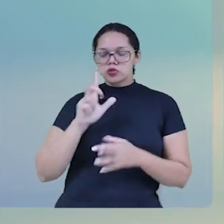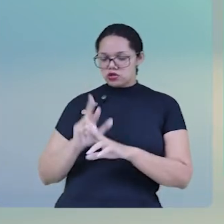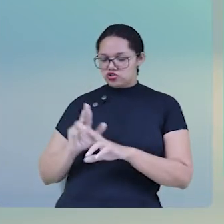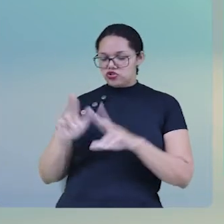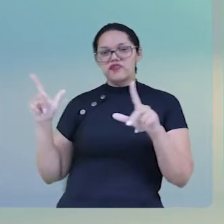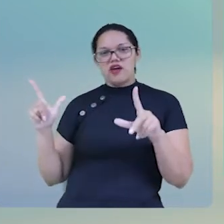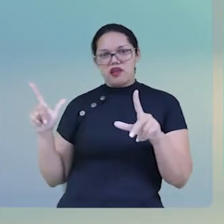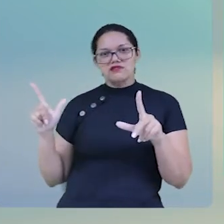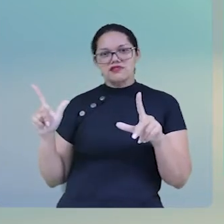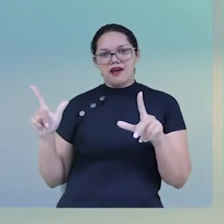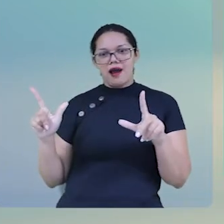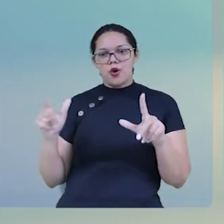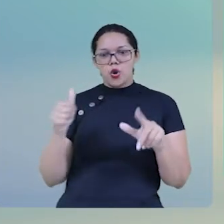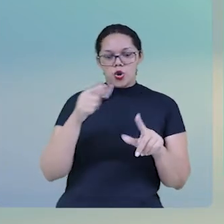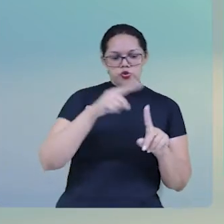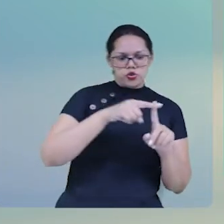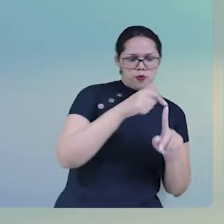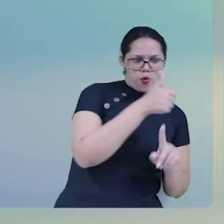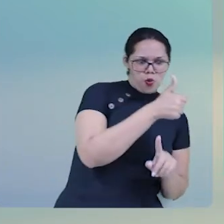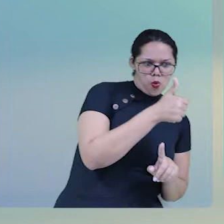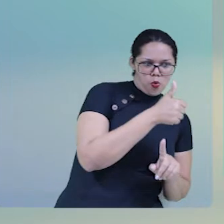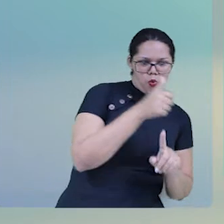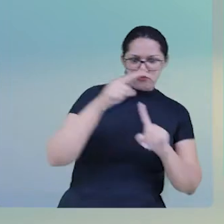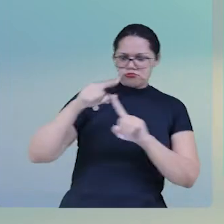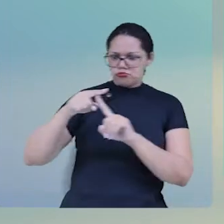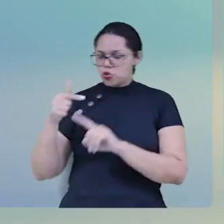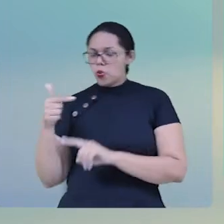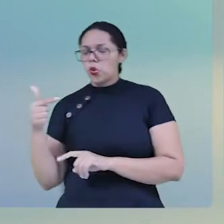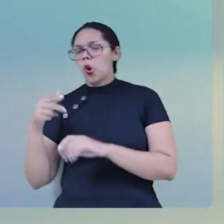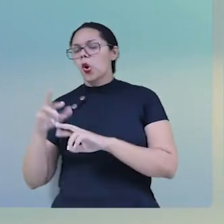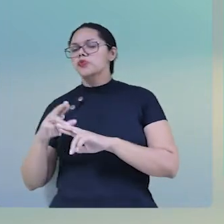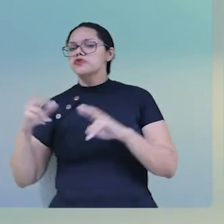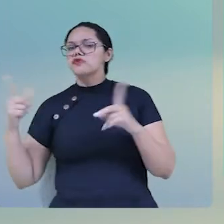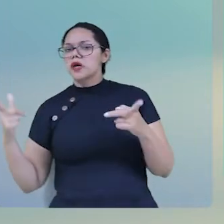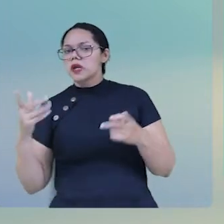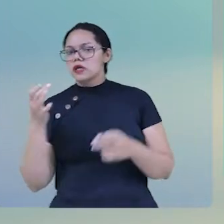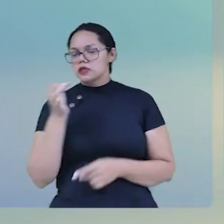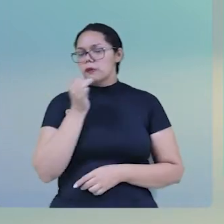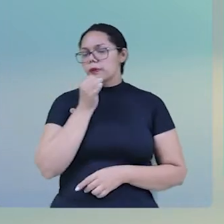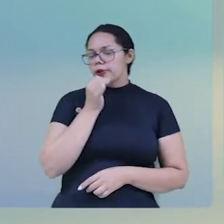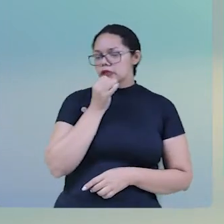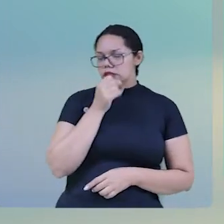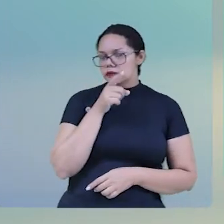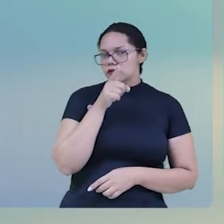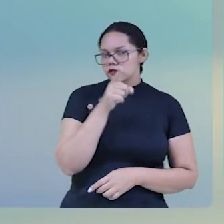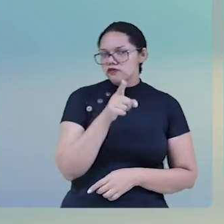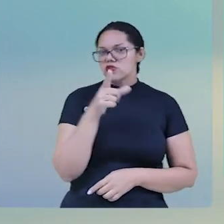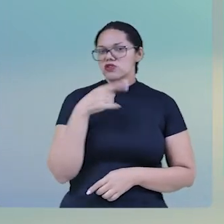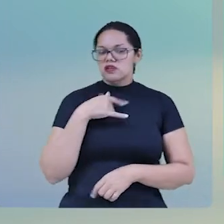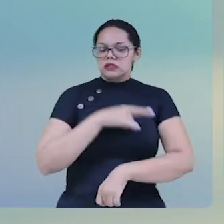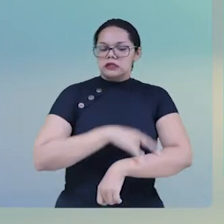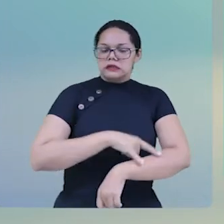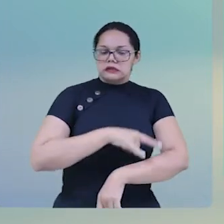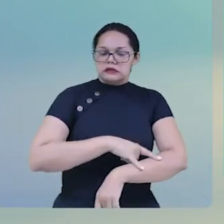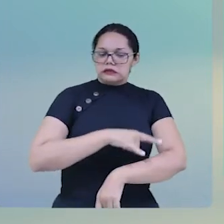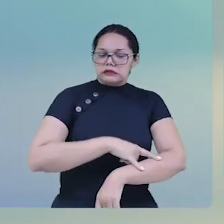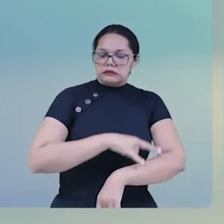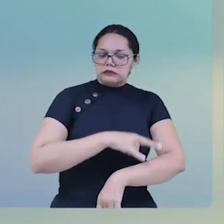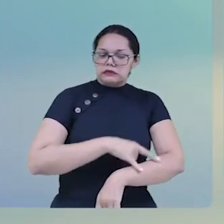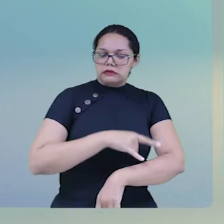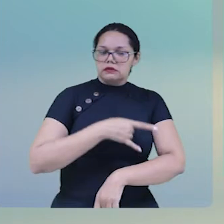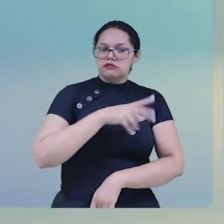da diabetes do tipo 2. Se você, de repente, é um indivíduo que tem vontade de urinar